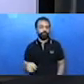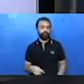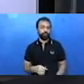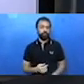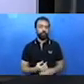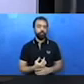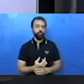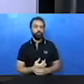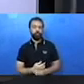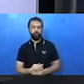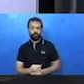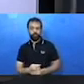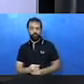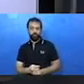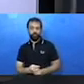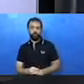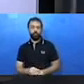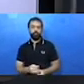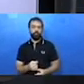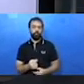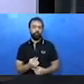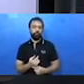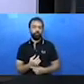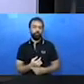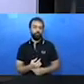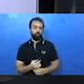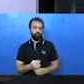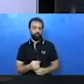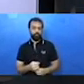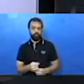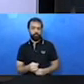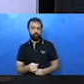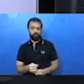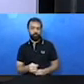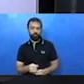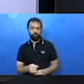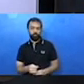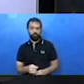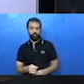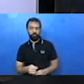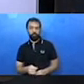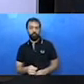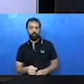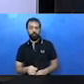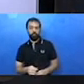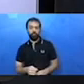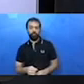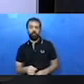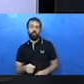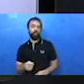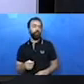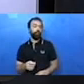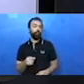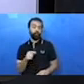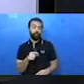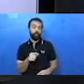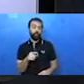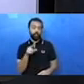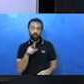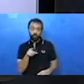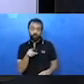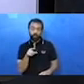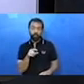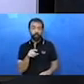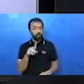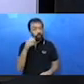contando todos os estados. Cheguei aqui, 17. Não posso esquecer que bem aqui,